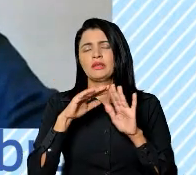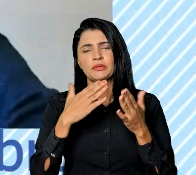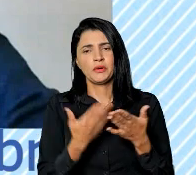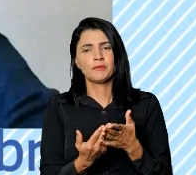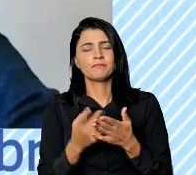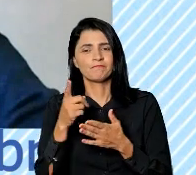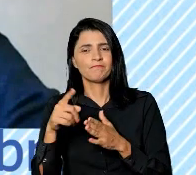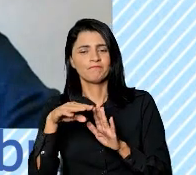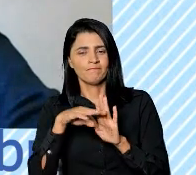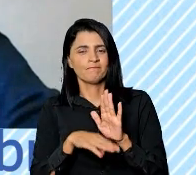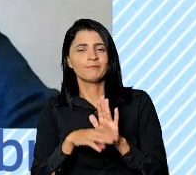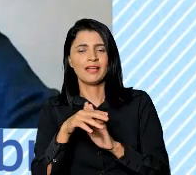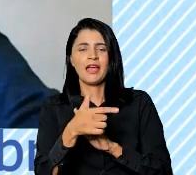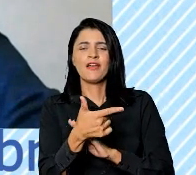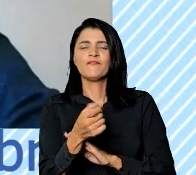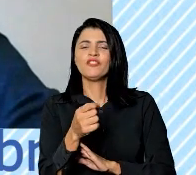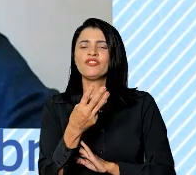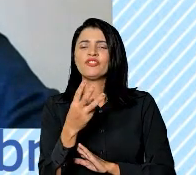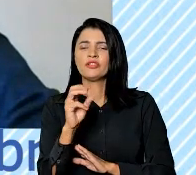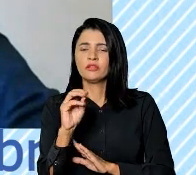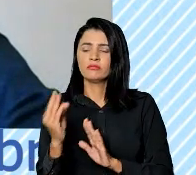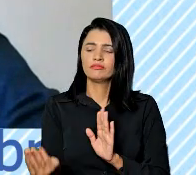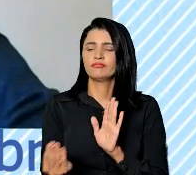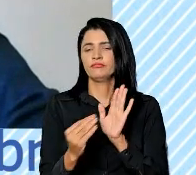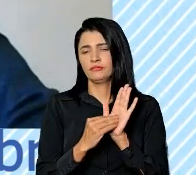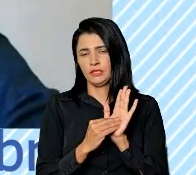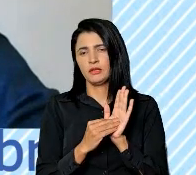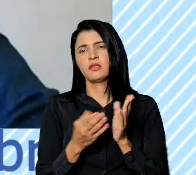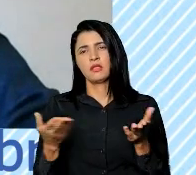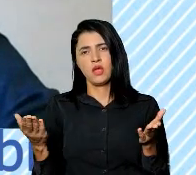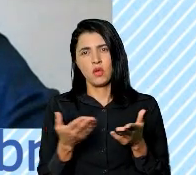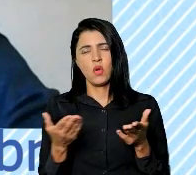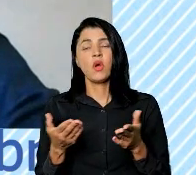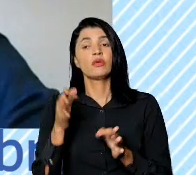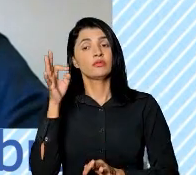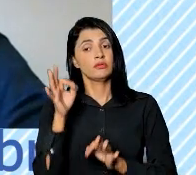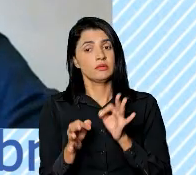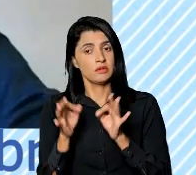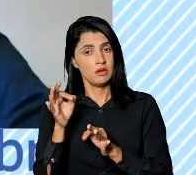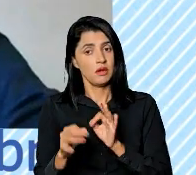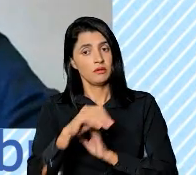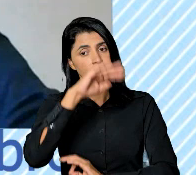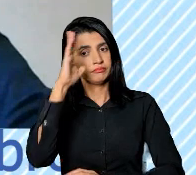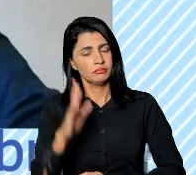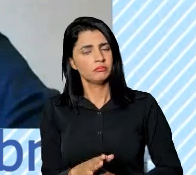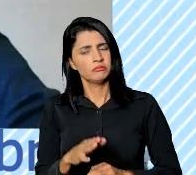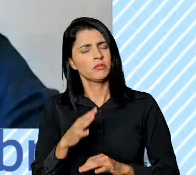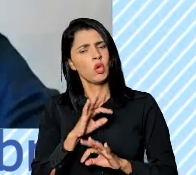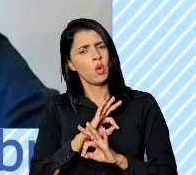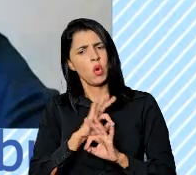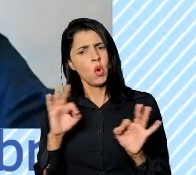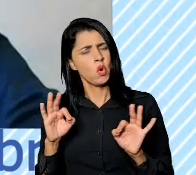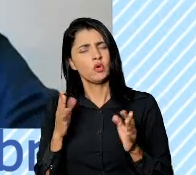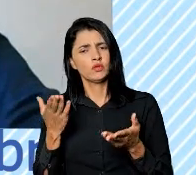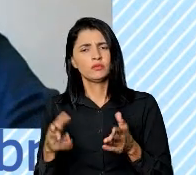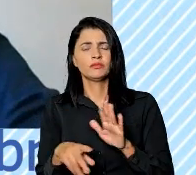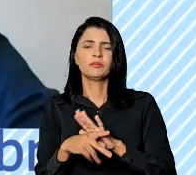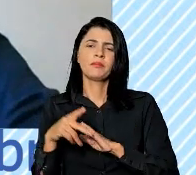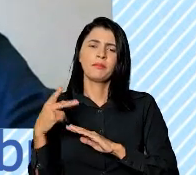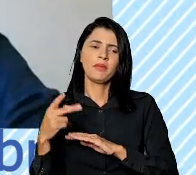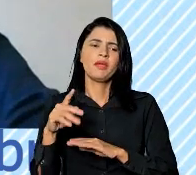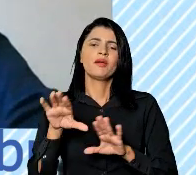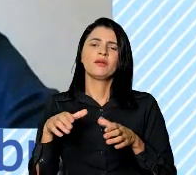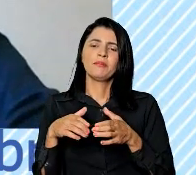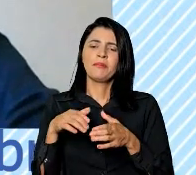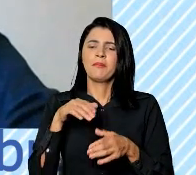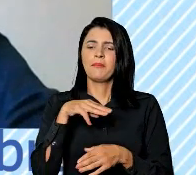foi recentemente integrada ao Judiciário Brasileiro em uma ação muito bem sucedida, capitaneada pela então conselheira Maria Tereza